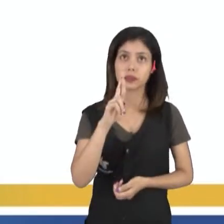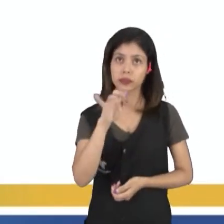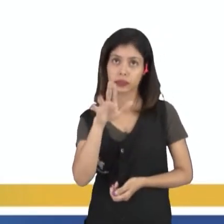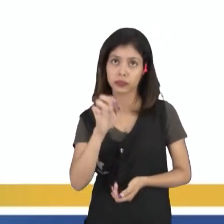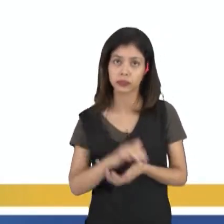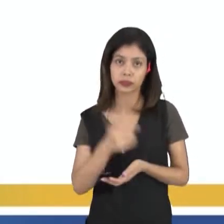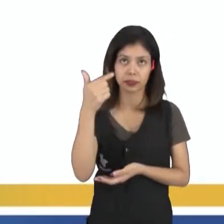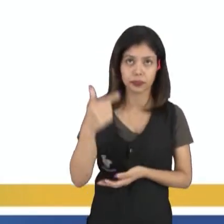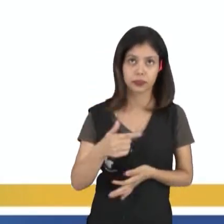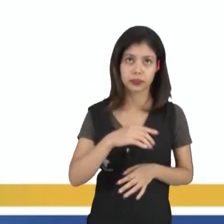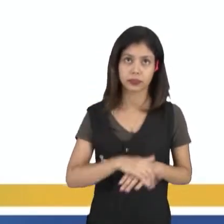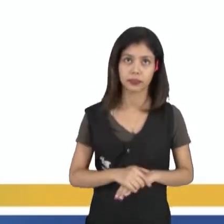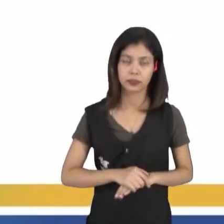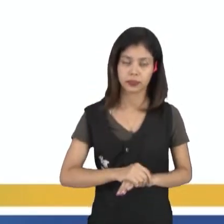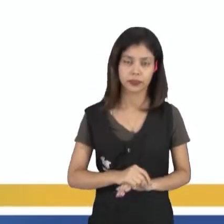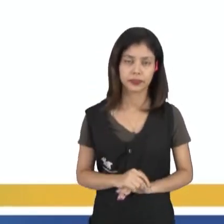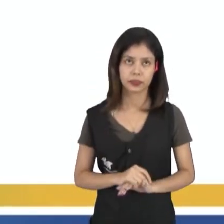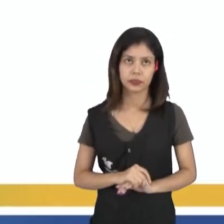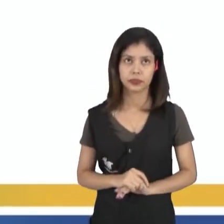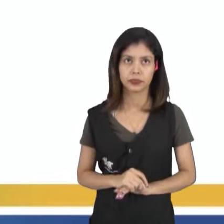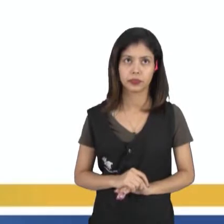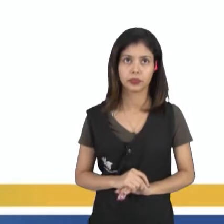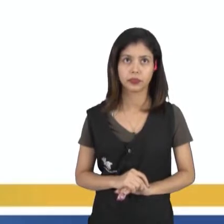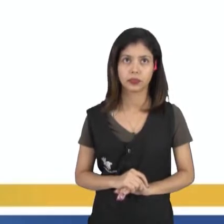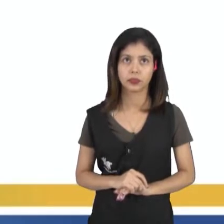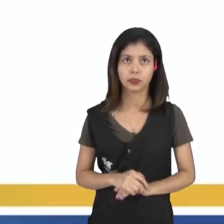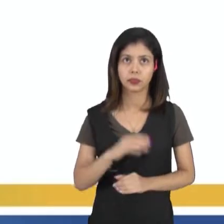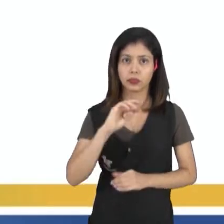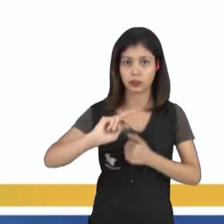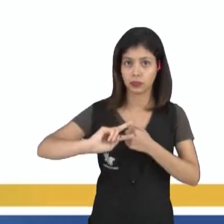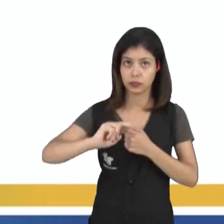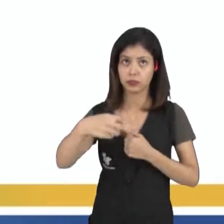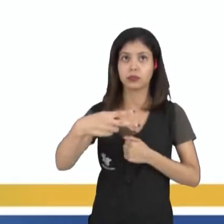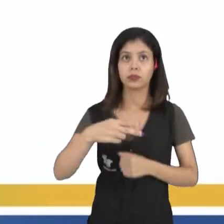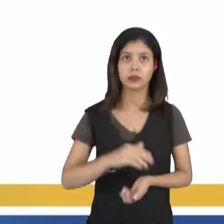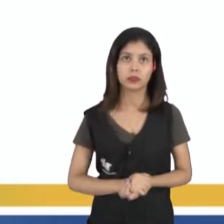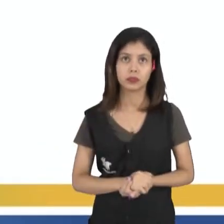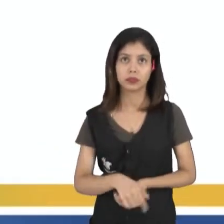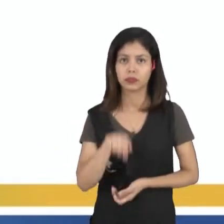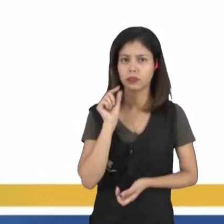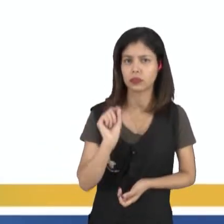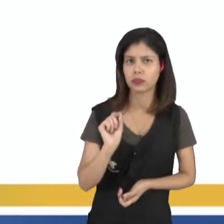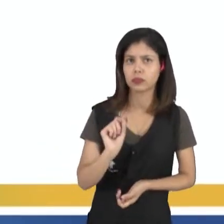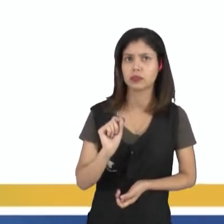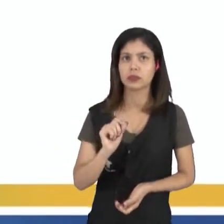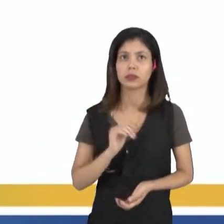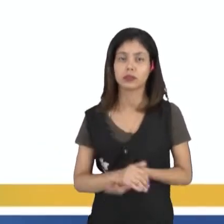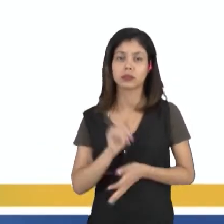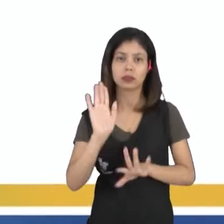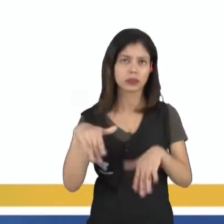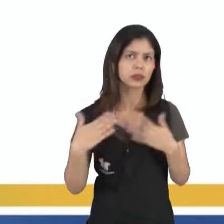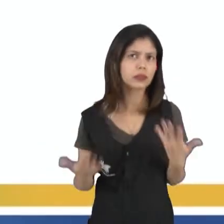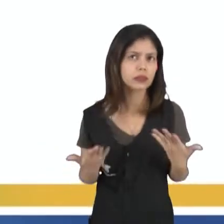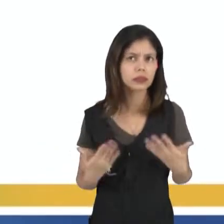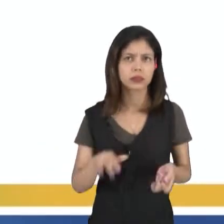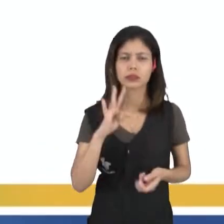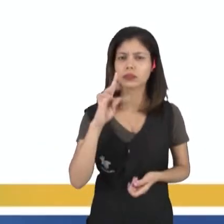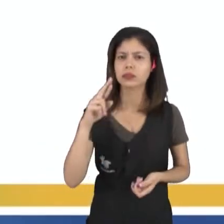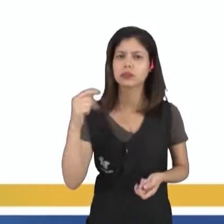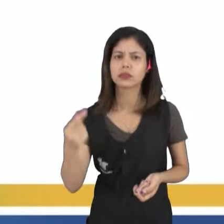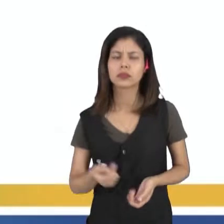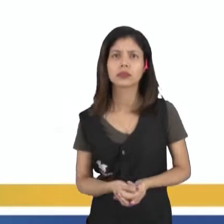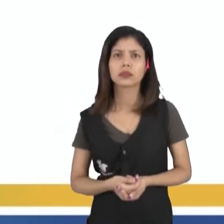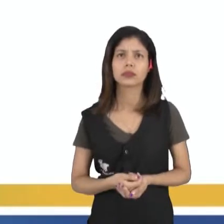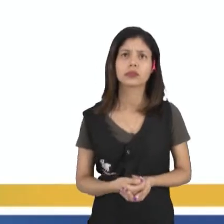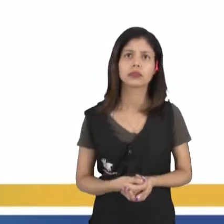Consoante e segundo, tá? Consecutiva, de consequência. O que precedido de quê? De tal, de